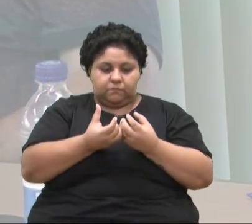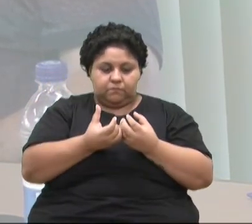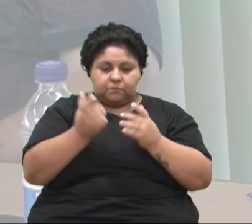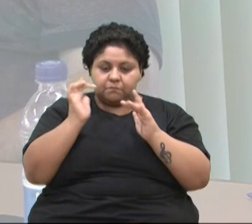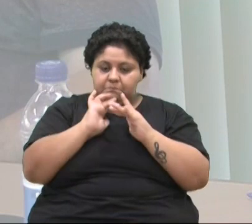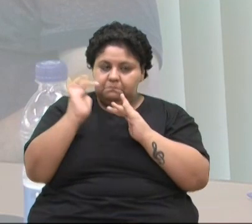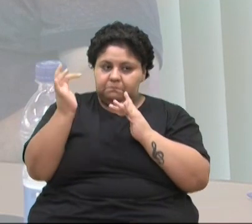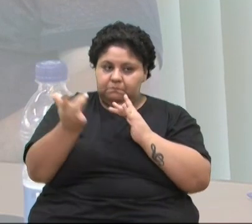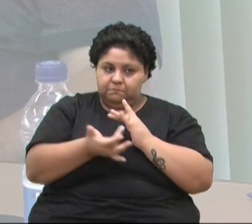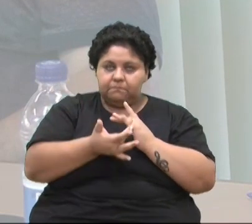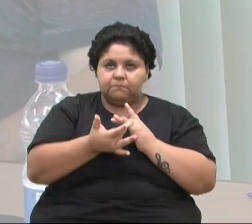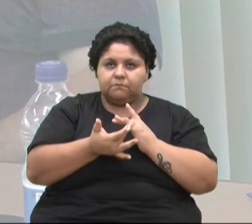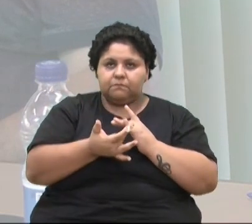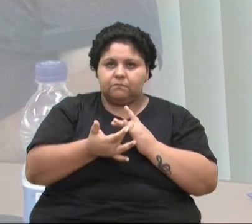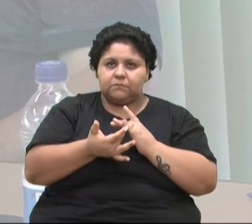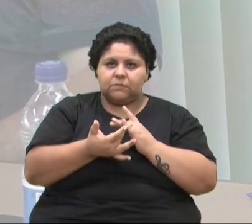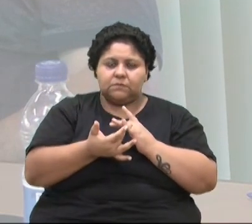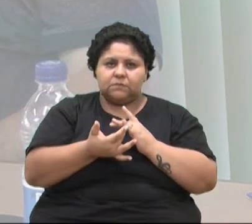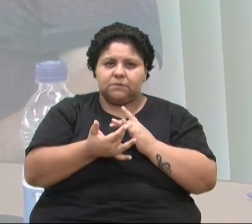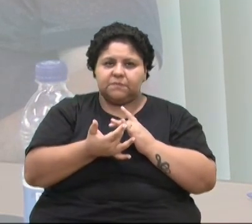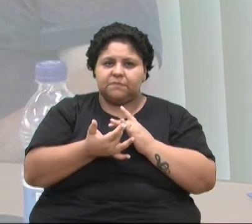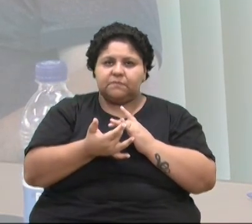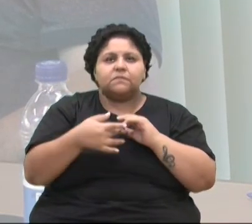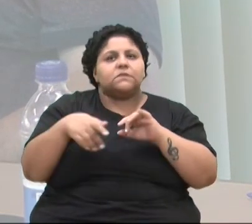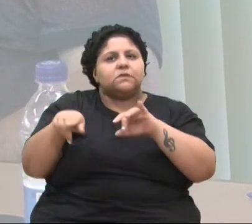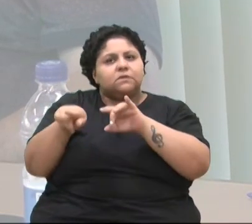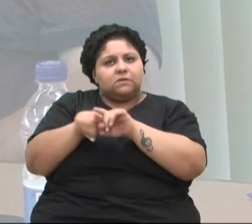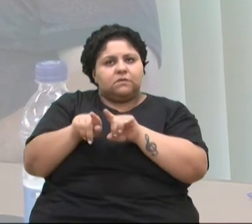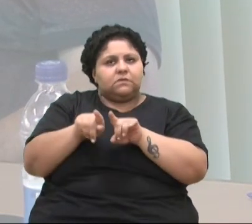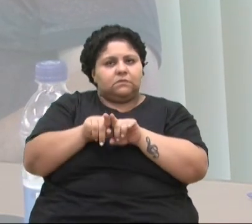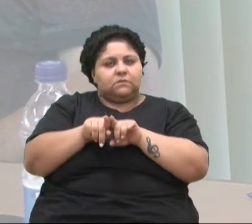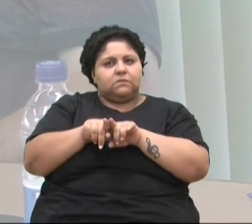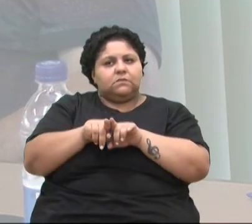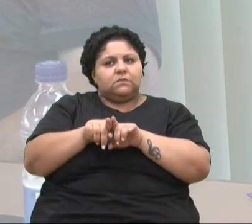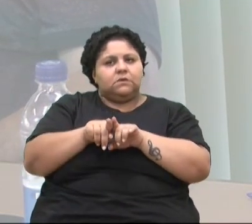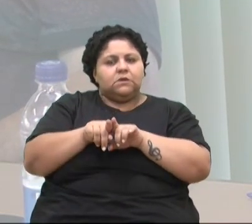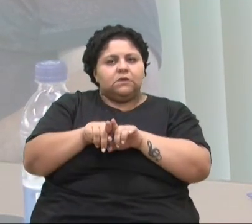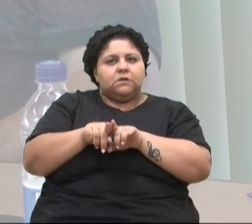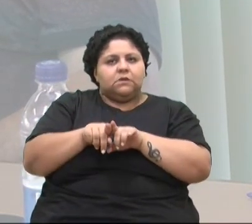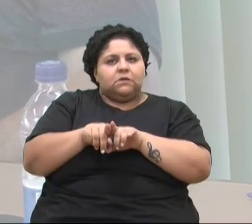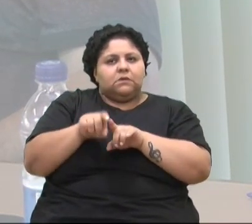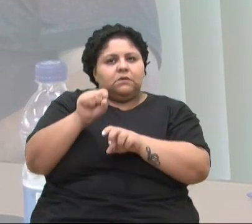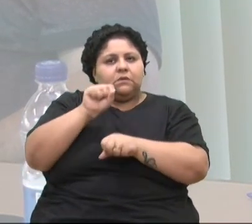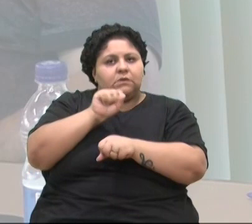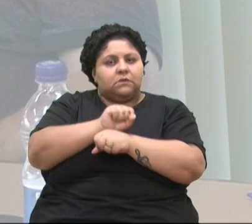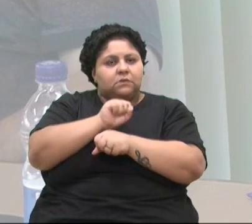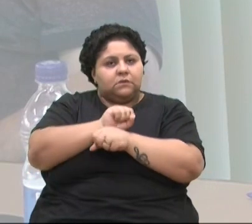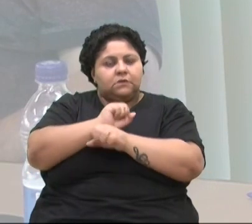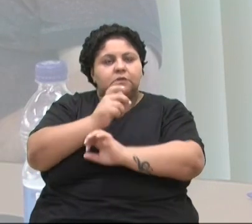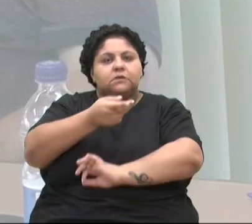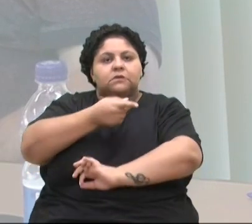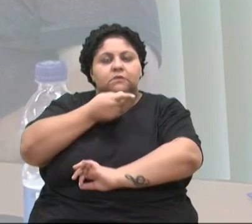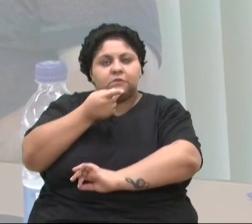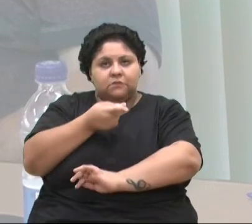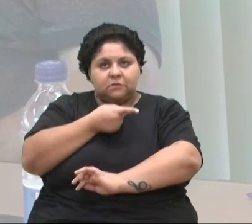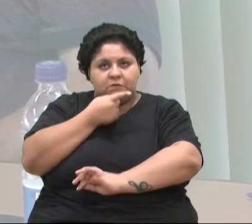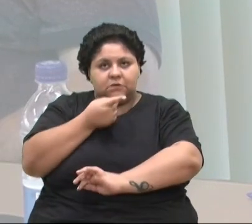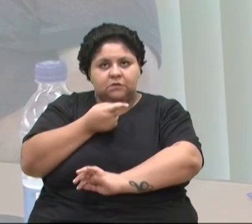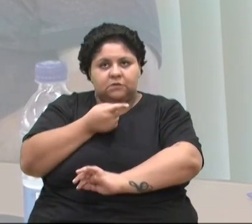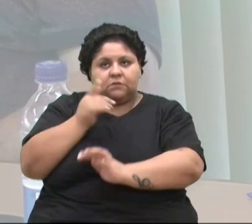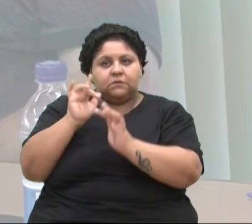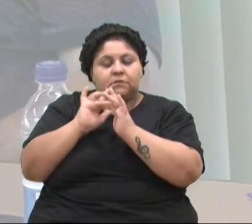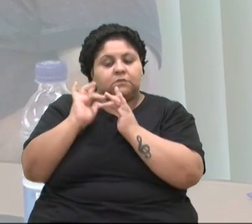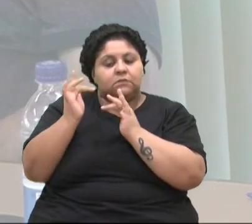redes sociais, e também, aguardando a manifestação pela